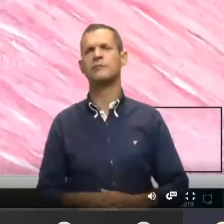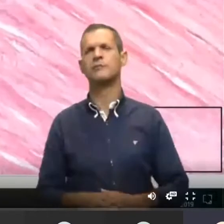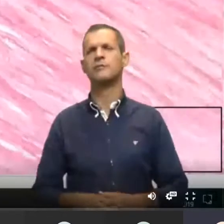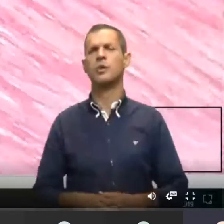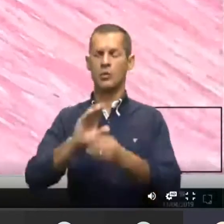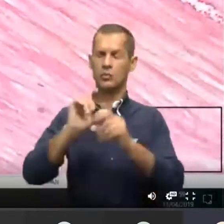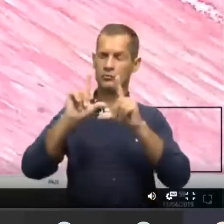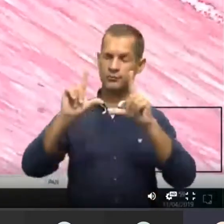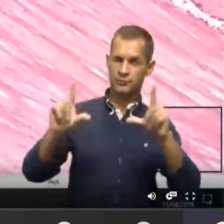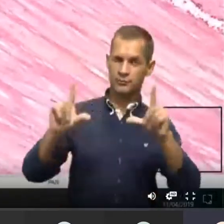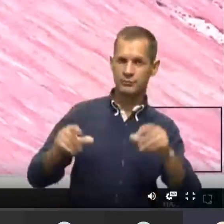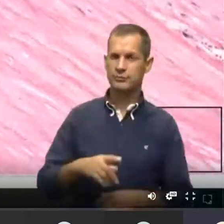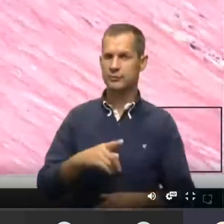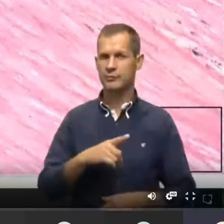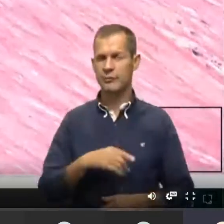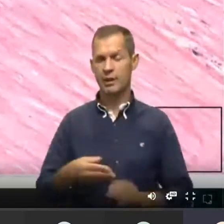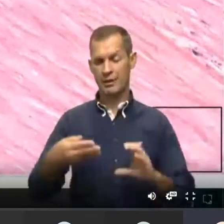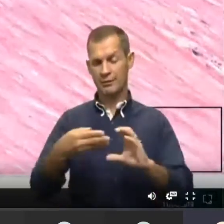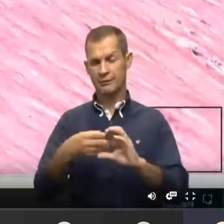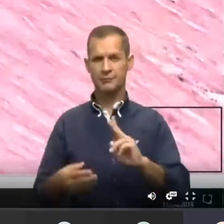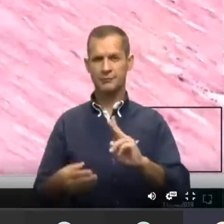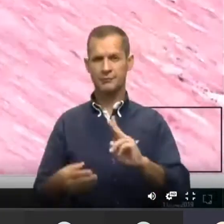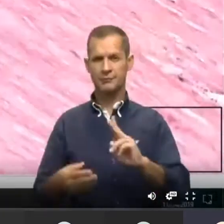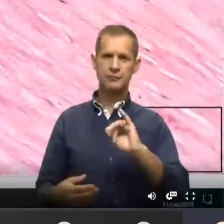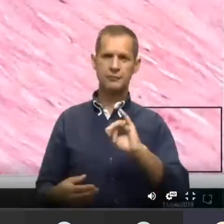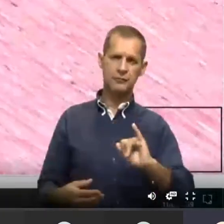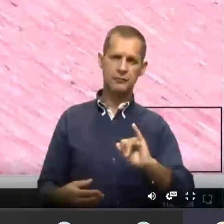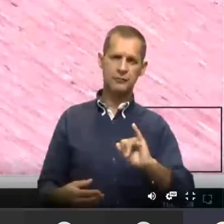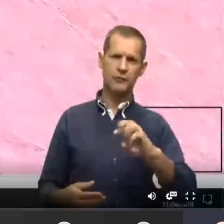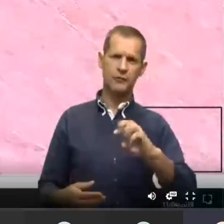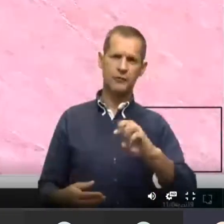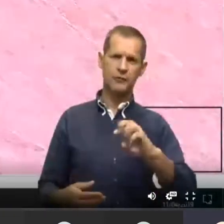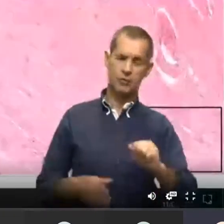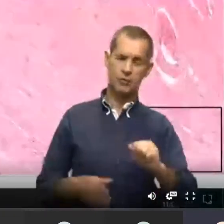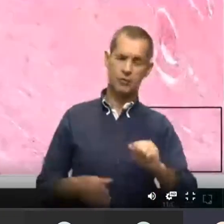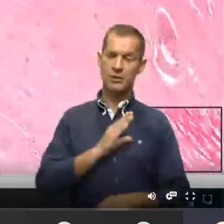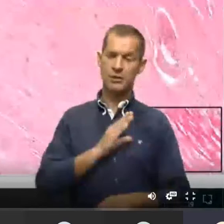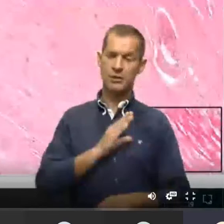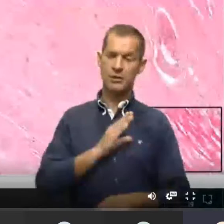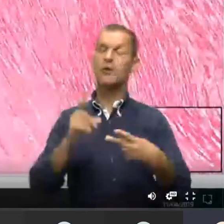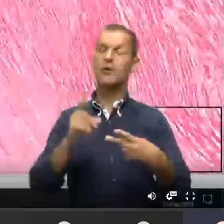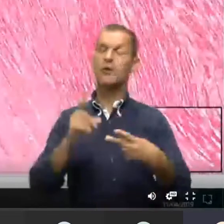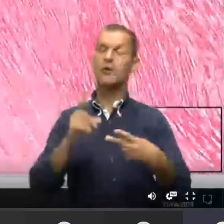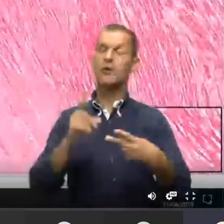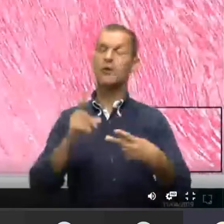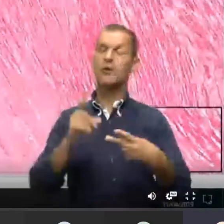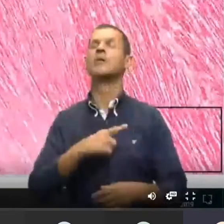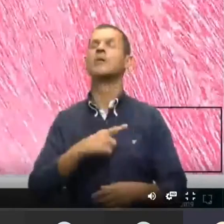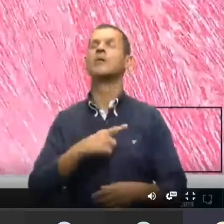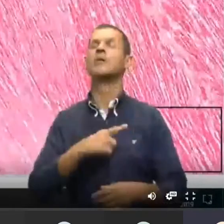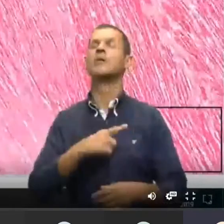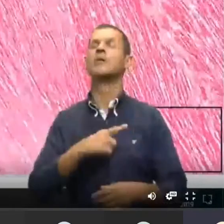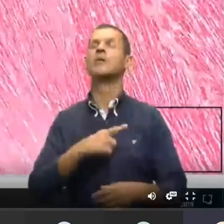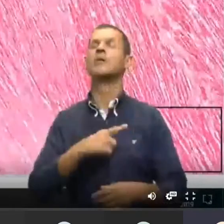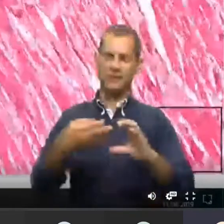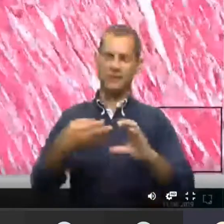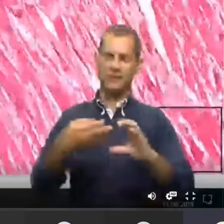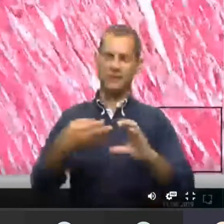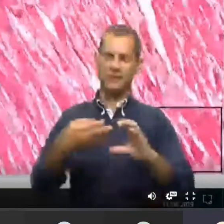no aumento maior, né? Temos as células hipertróficas dos cardiomiócitos e nessa outra região,